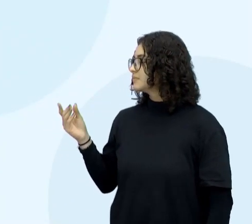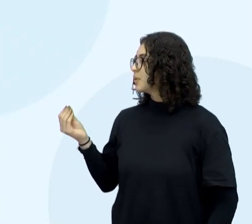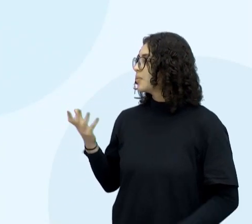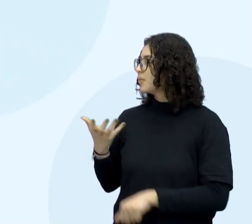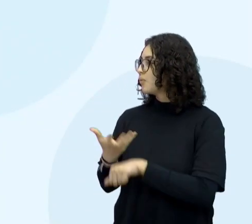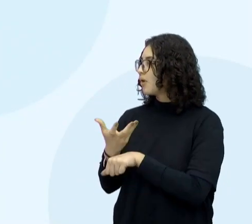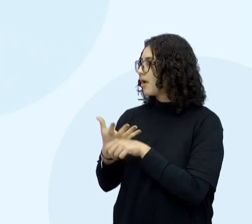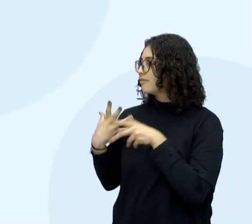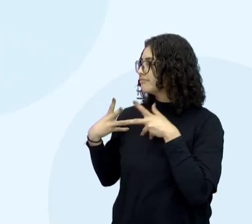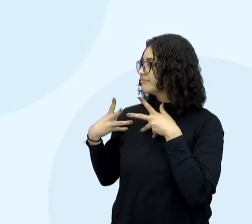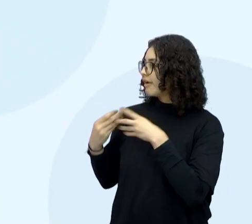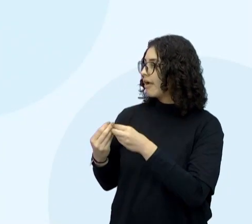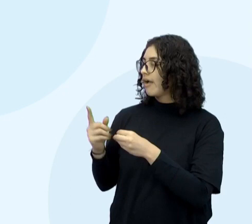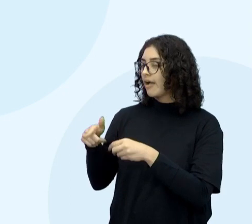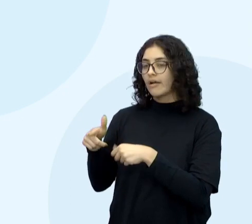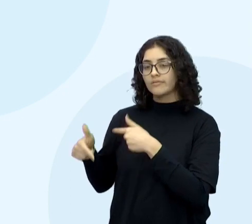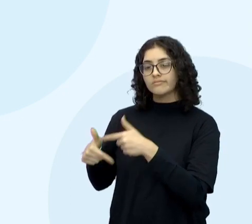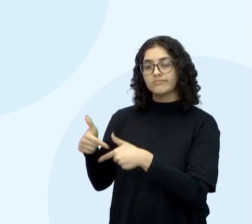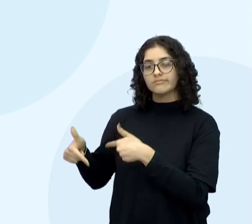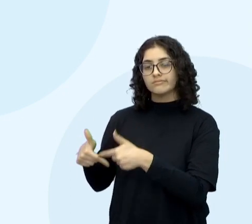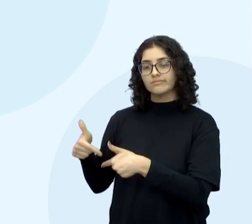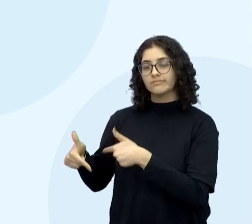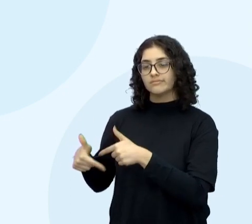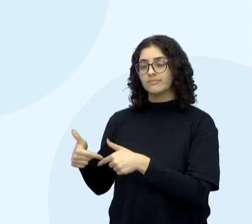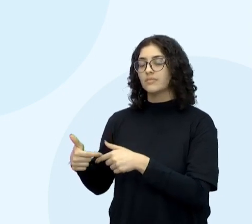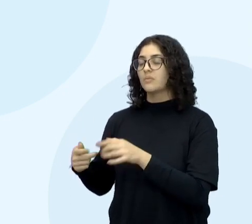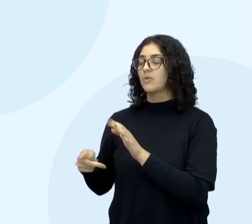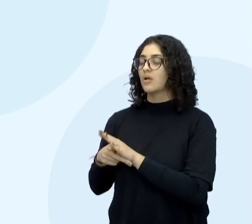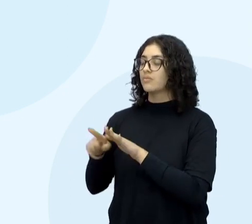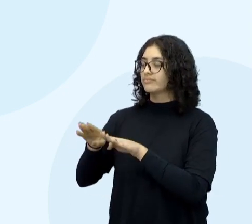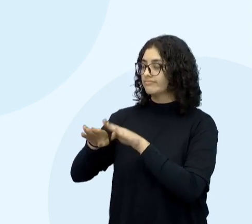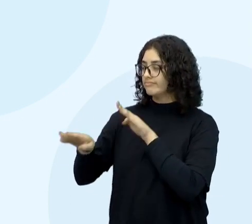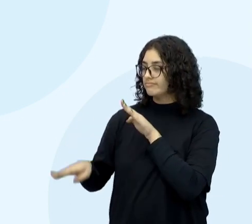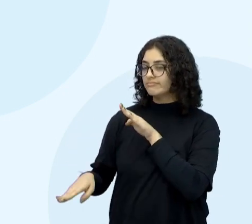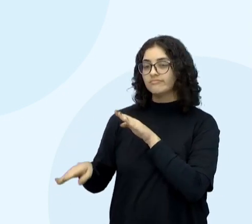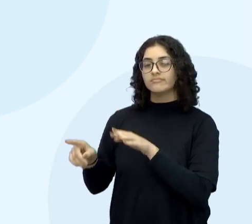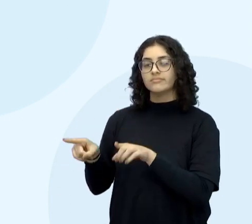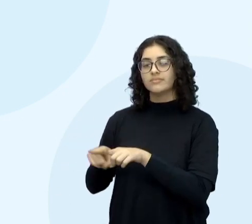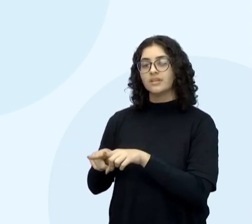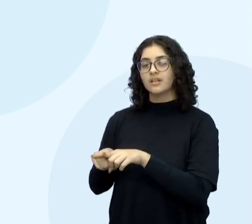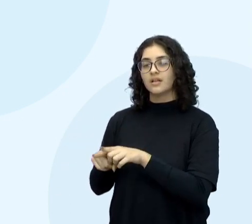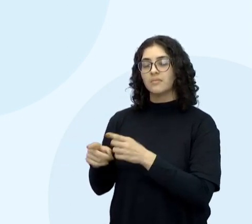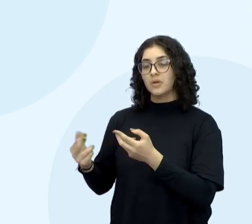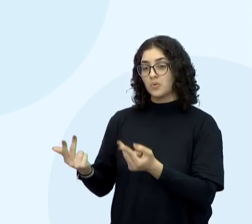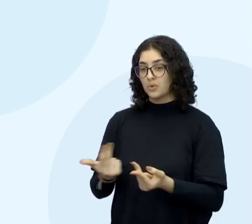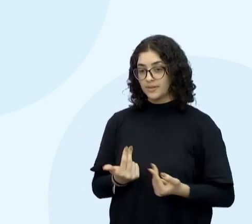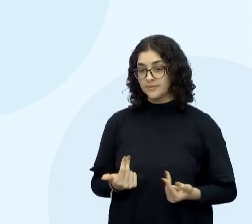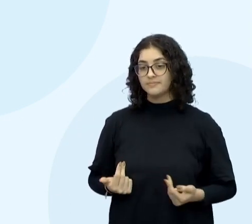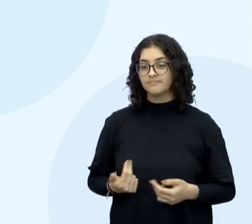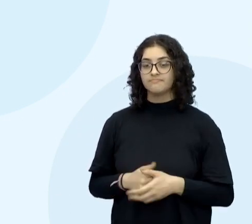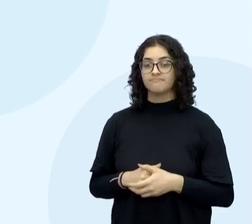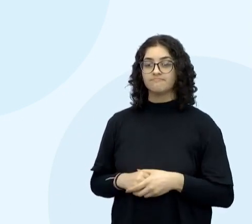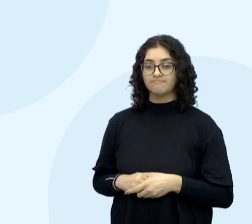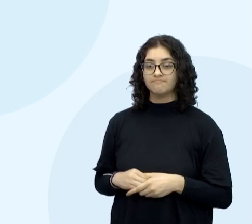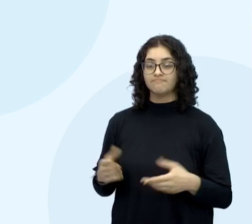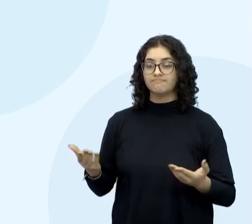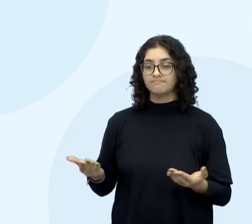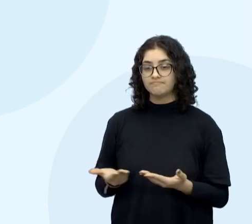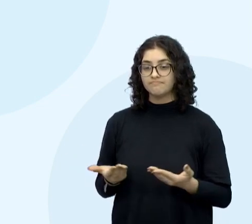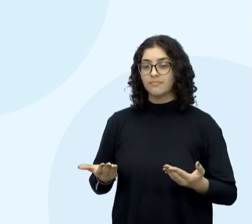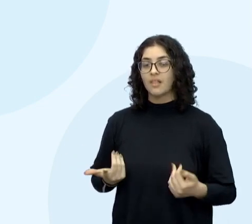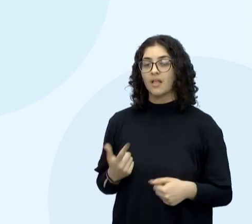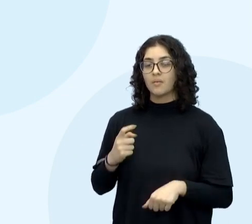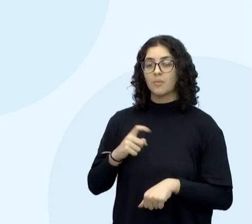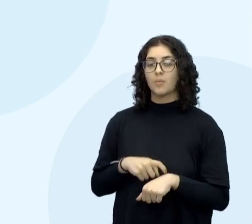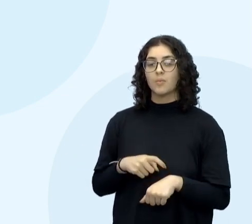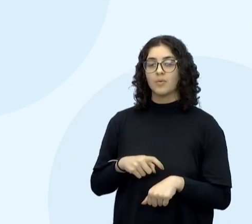maneira geral, está trabalhando, falando sobre a questão das desigualdades e das igualdades também. E agora é o